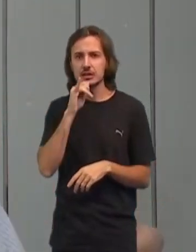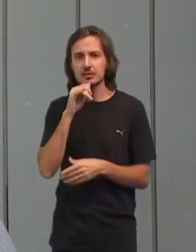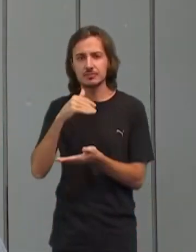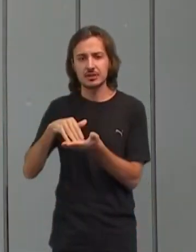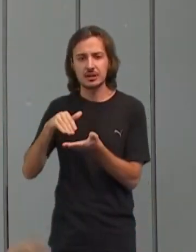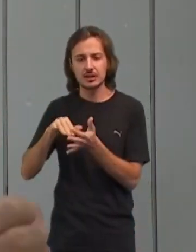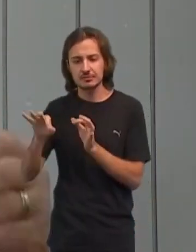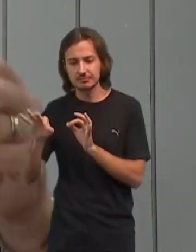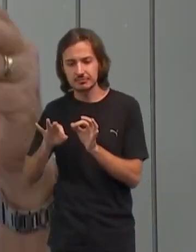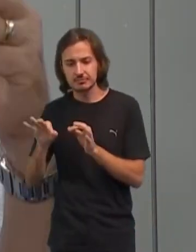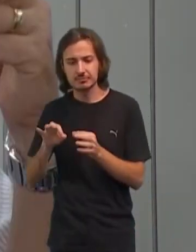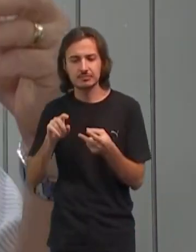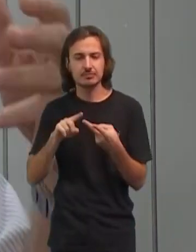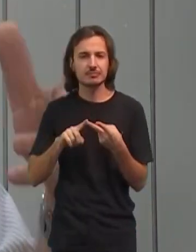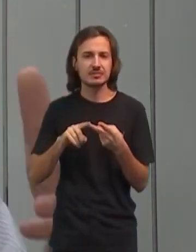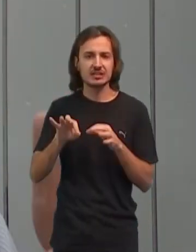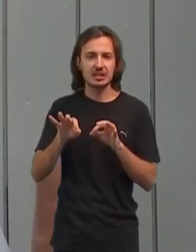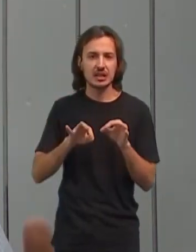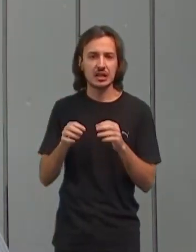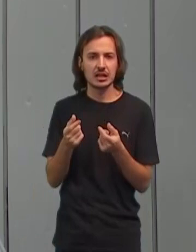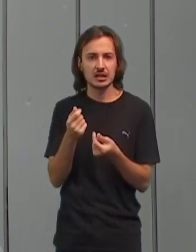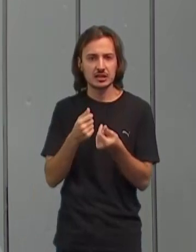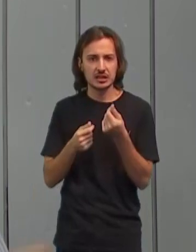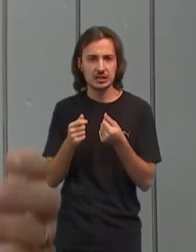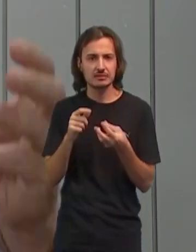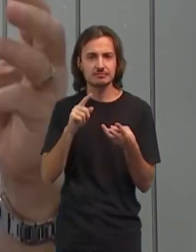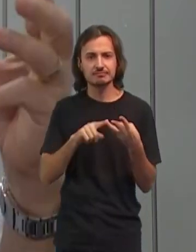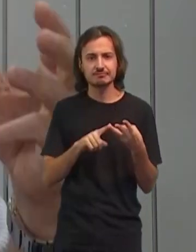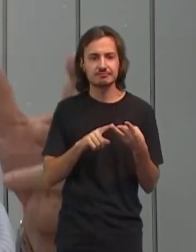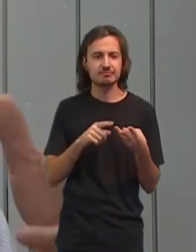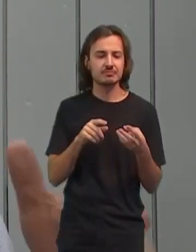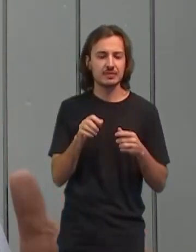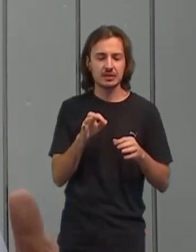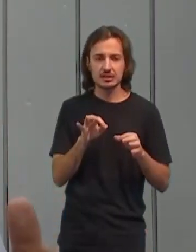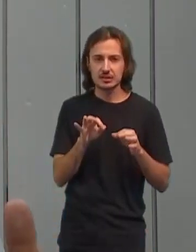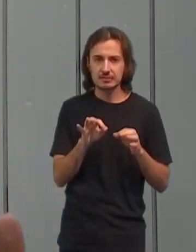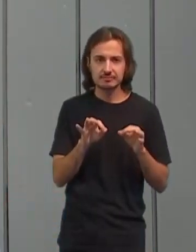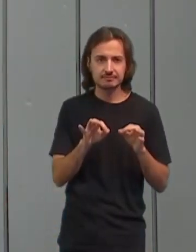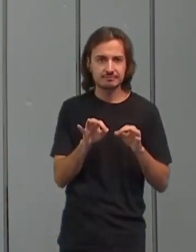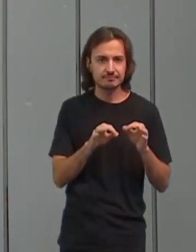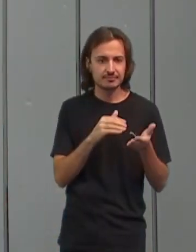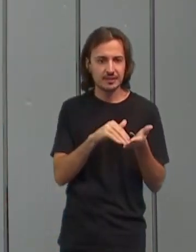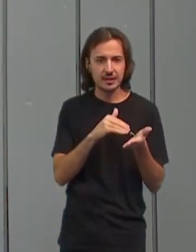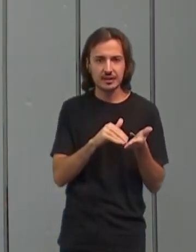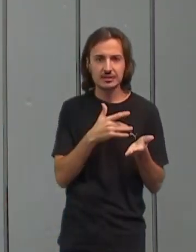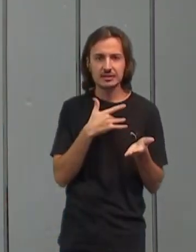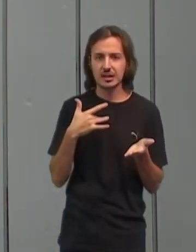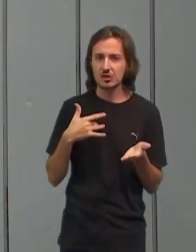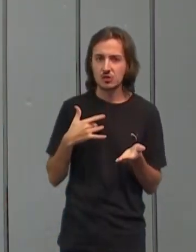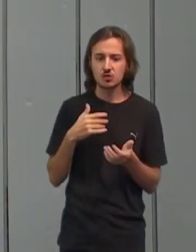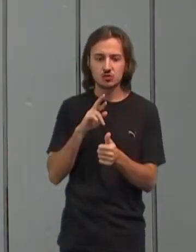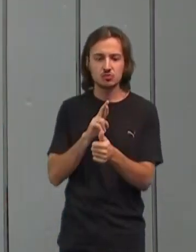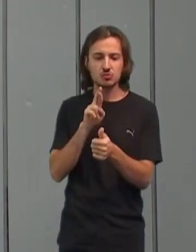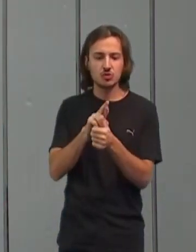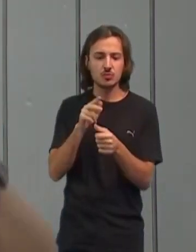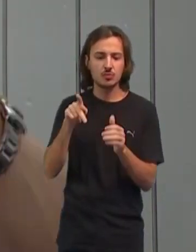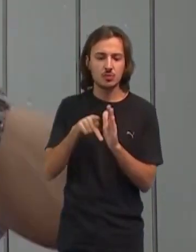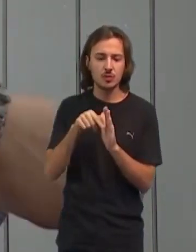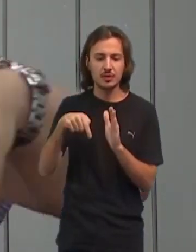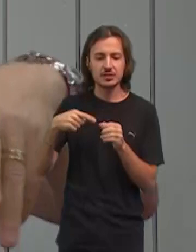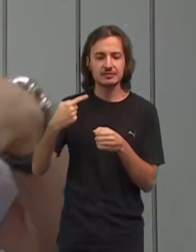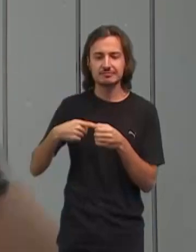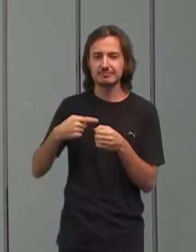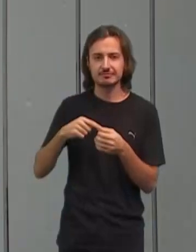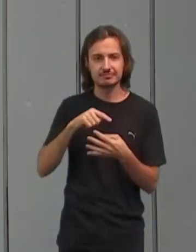a Secretaria da Fazenda, Secretaria da Saúde, Procuradoria do Município. Reunimos também